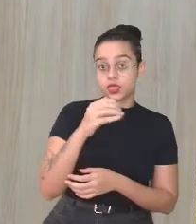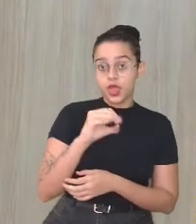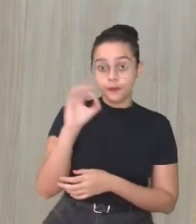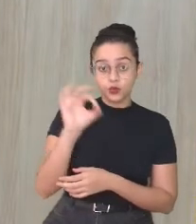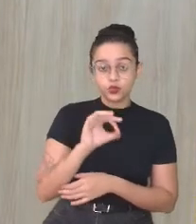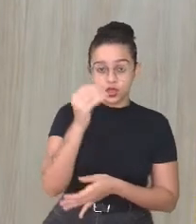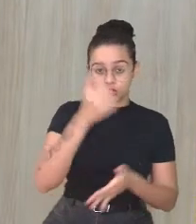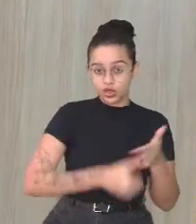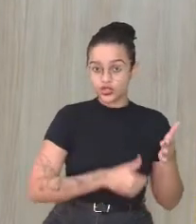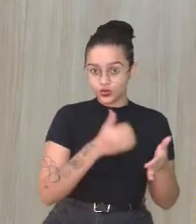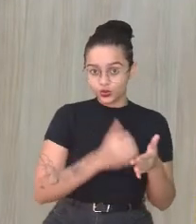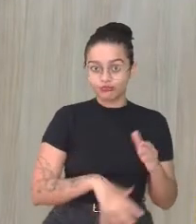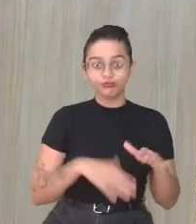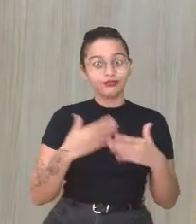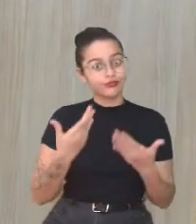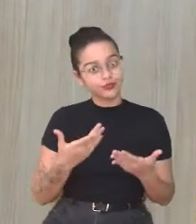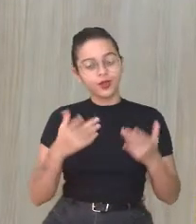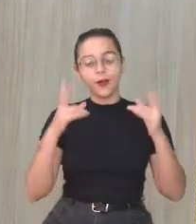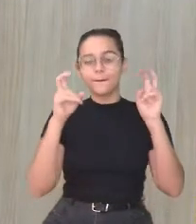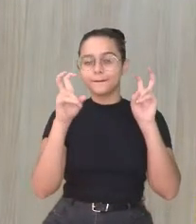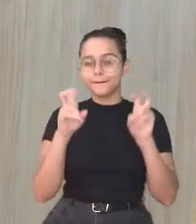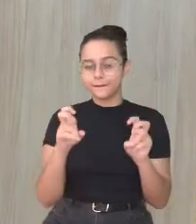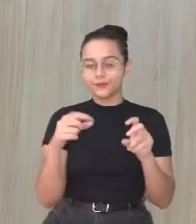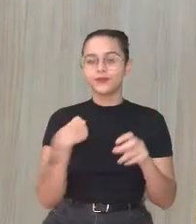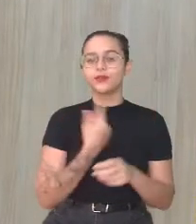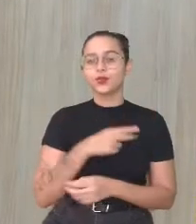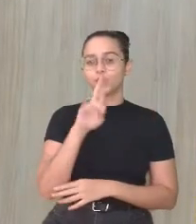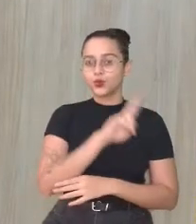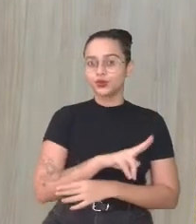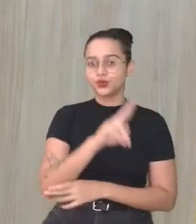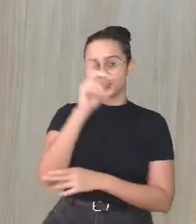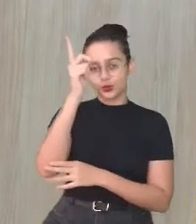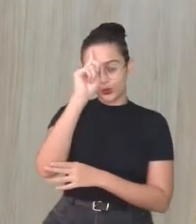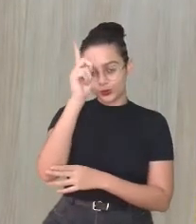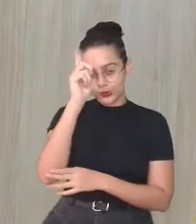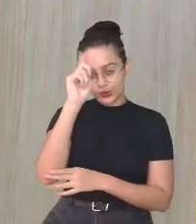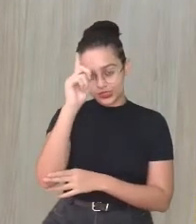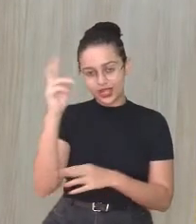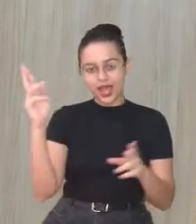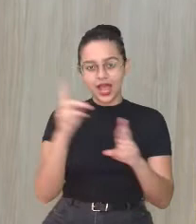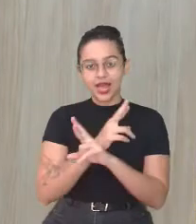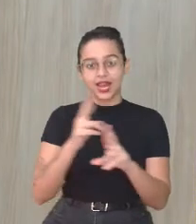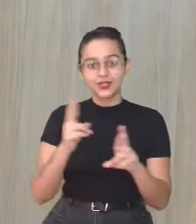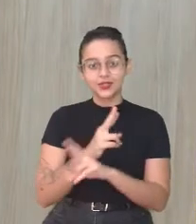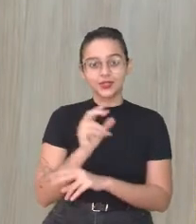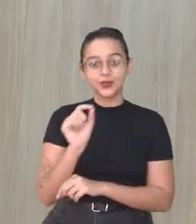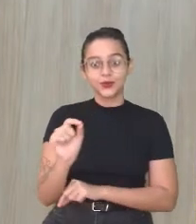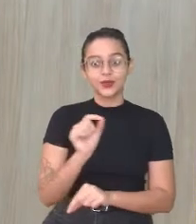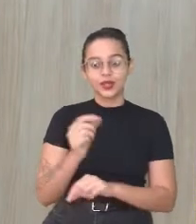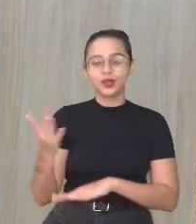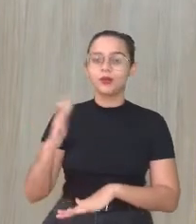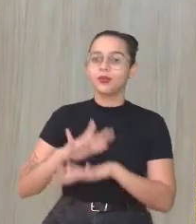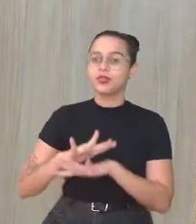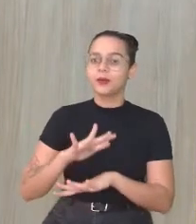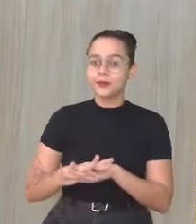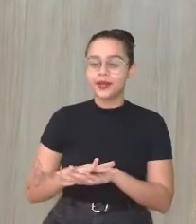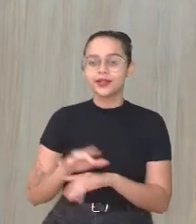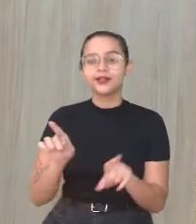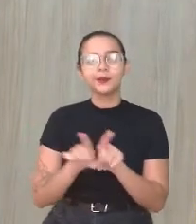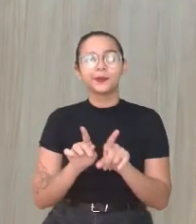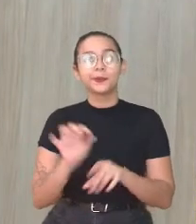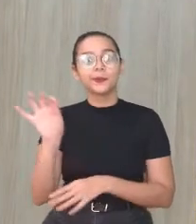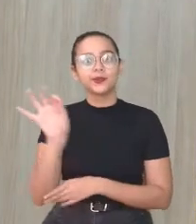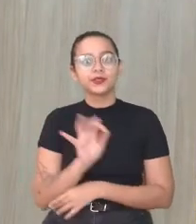de desconto, né? Então, são termos que a gente utiliza no nosso dia a dia, relacionados com a matemática, relacionados com a